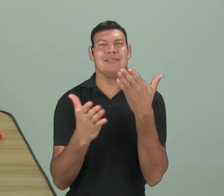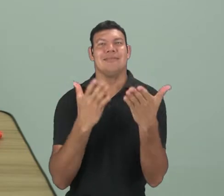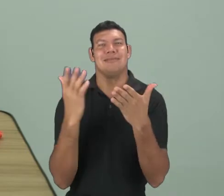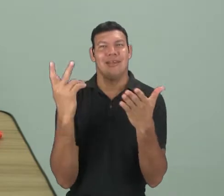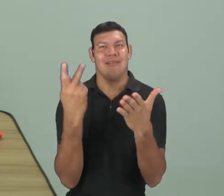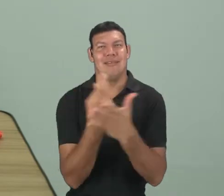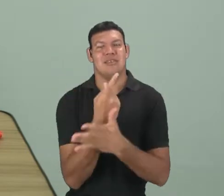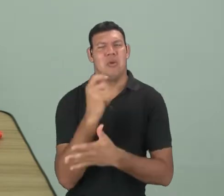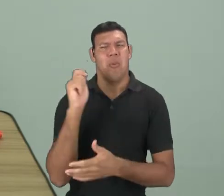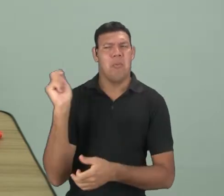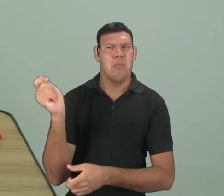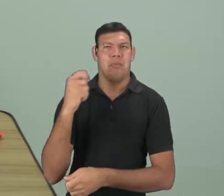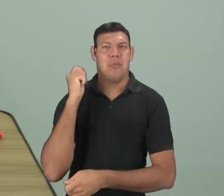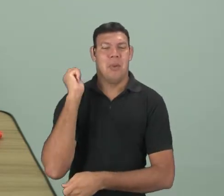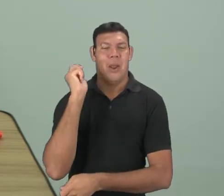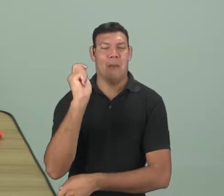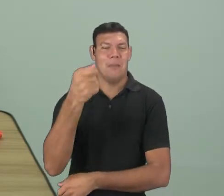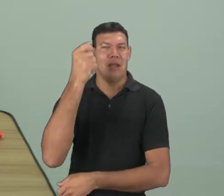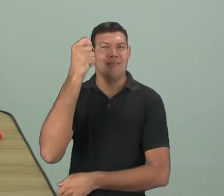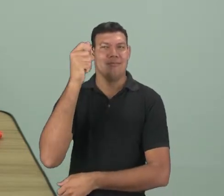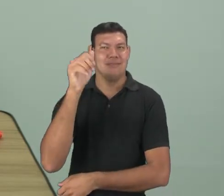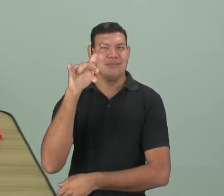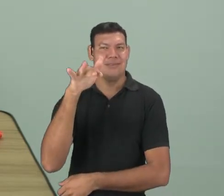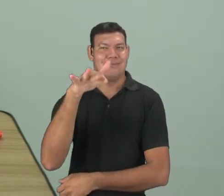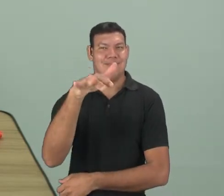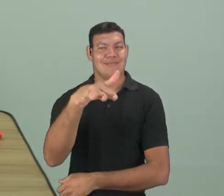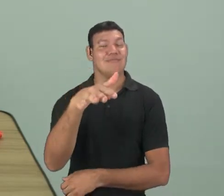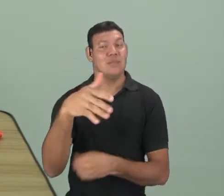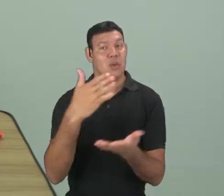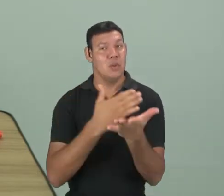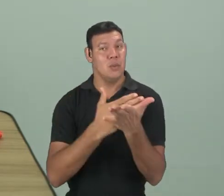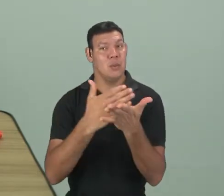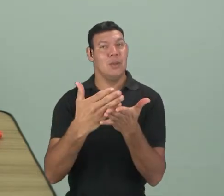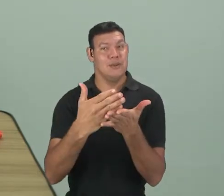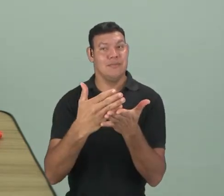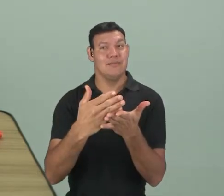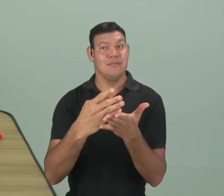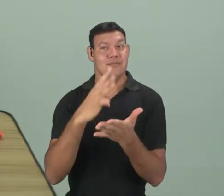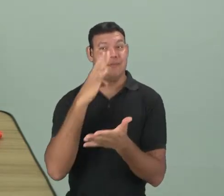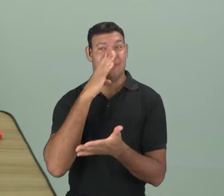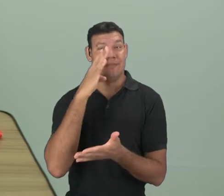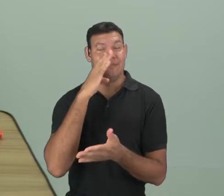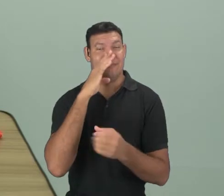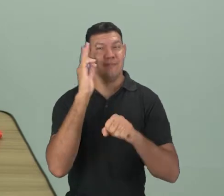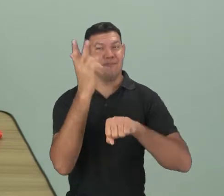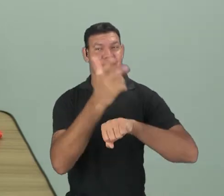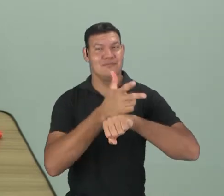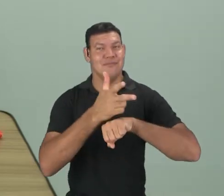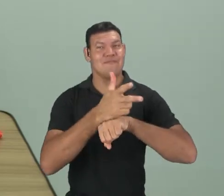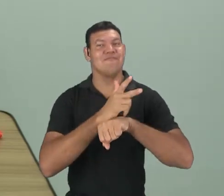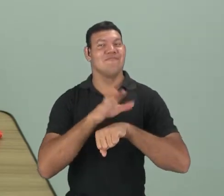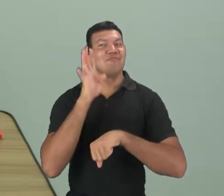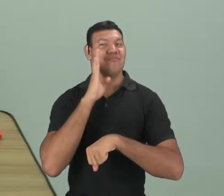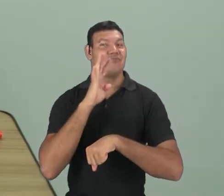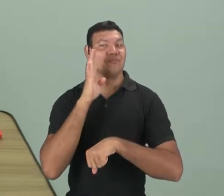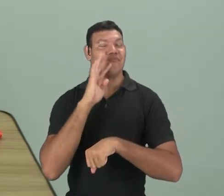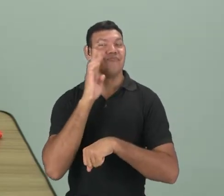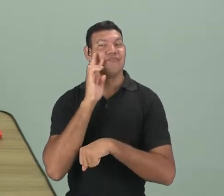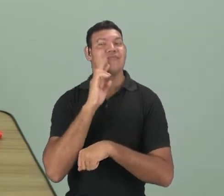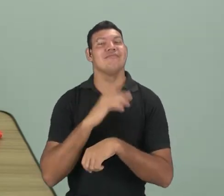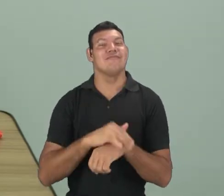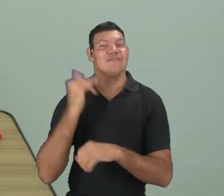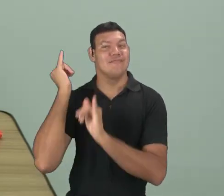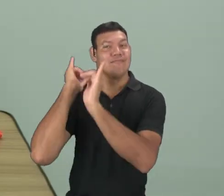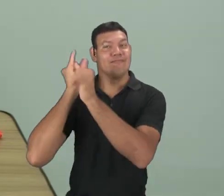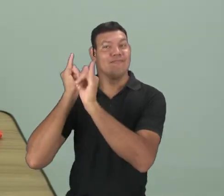os encantamentos, né? Para a gente iniciar, nós vamos assistir aí um vídeo bem legal de uma dessas